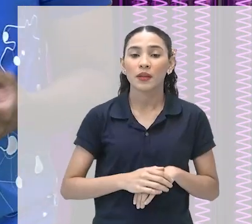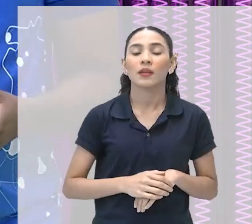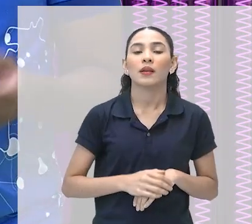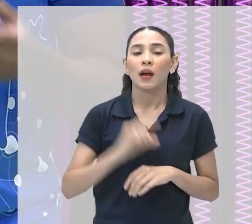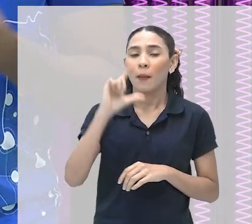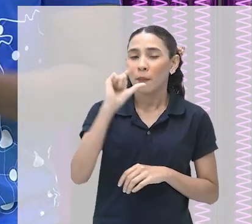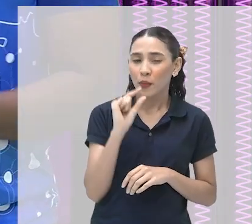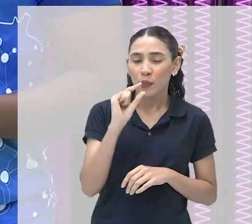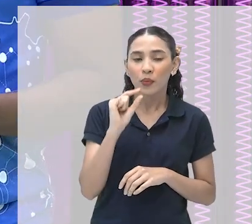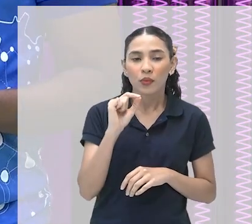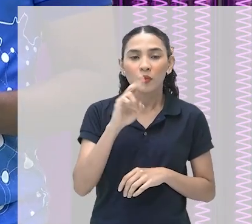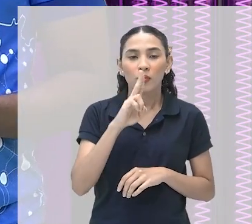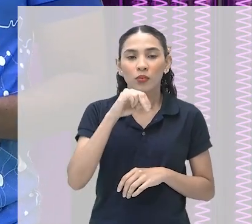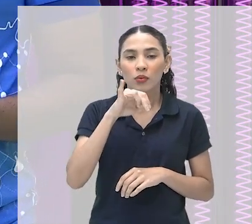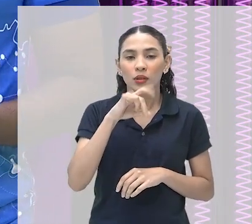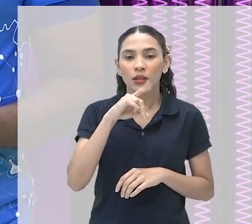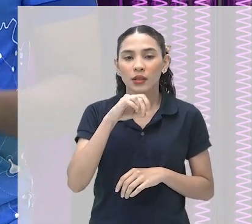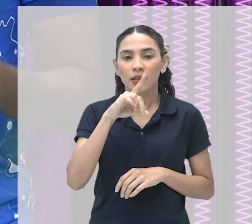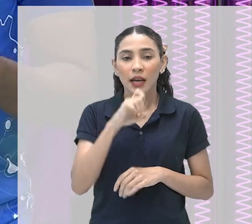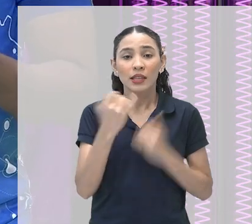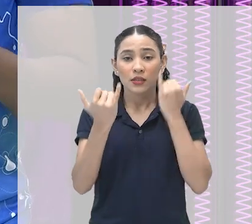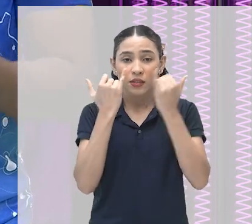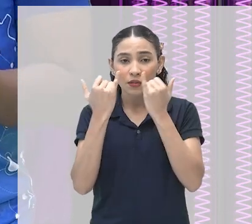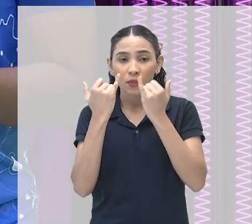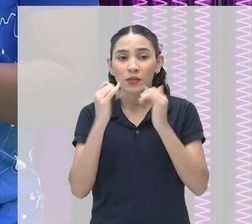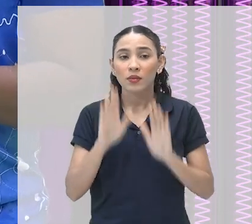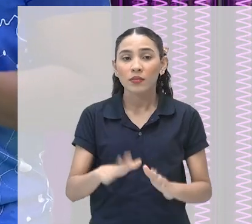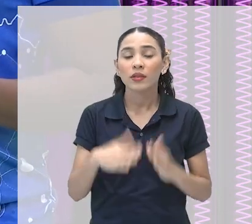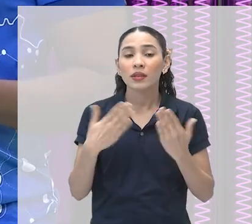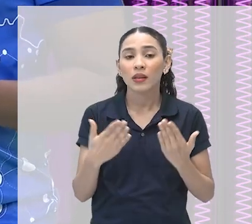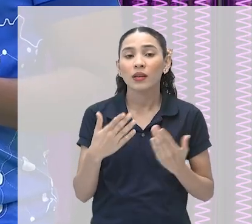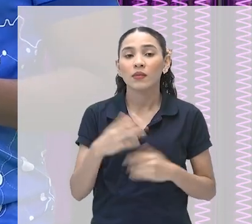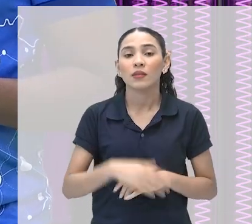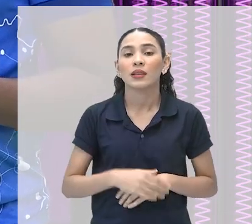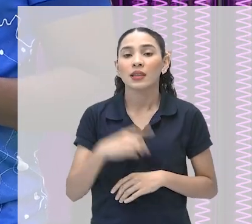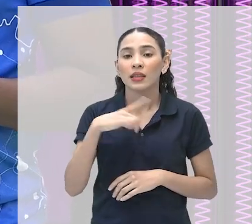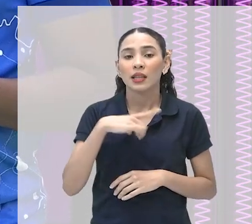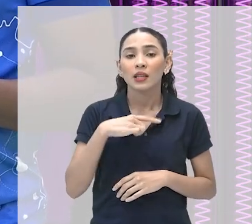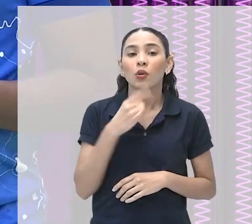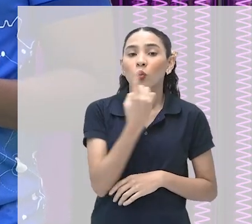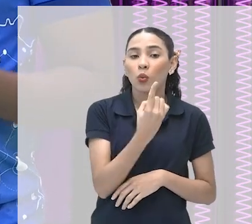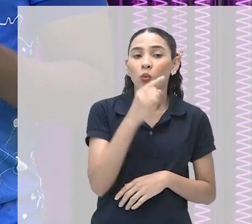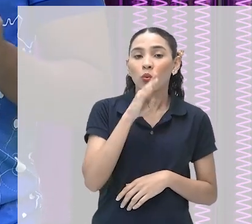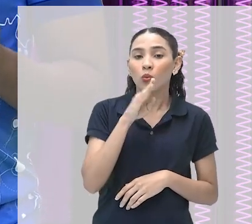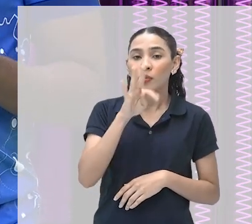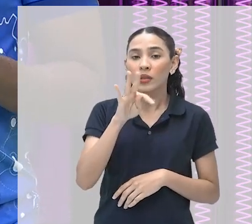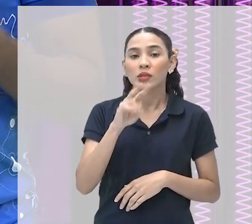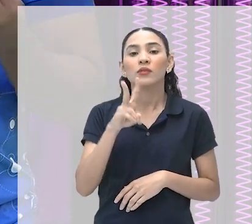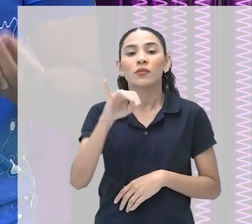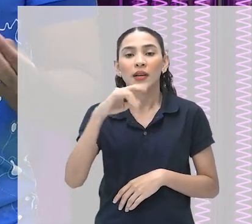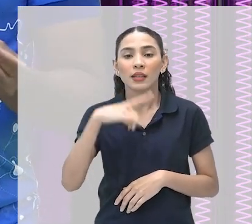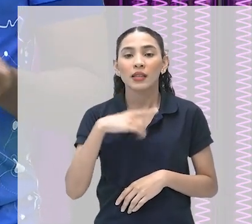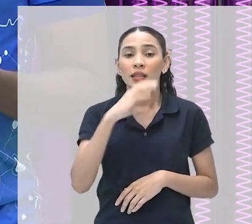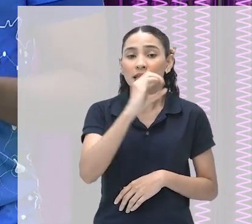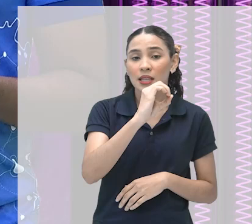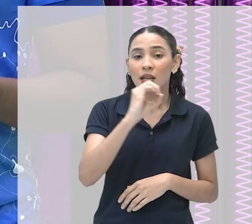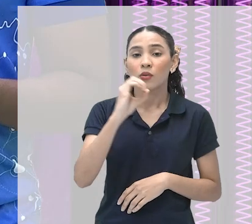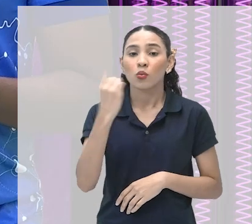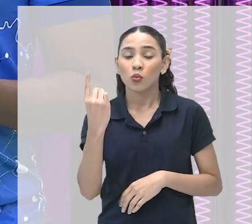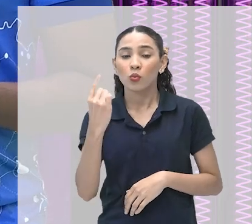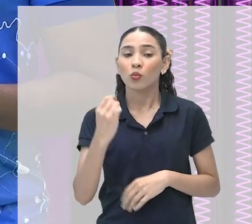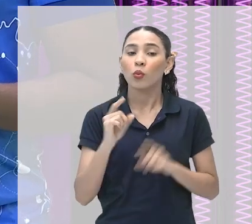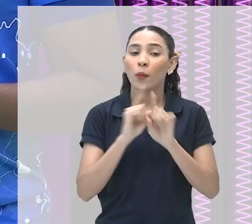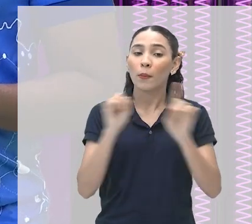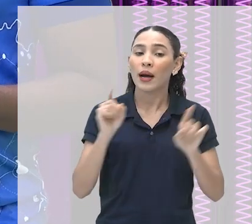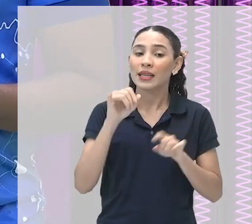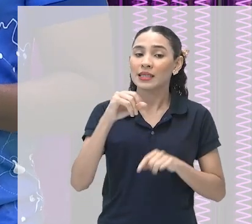de medida da informação, né? Então, quando eu tenho 1 bit, eu vou ter 0 ou 1. Mas quando eu